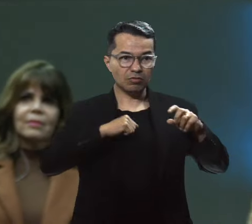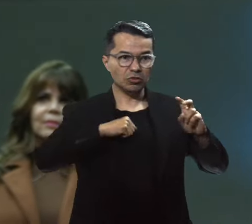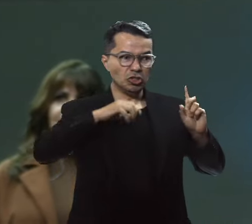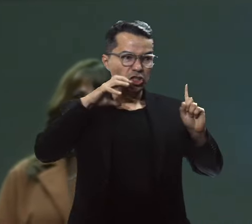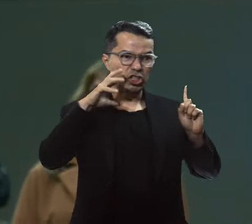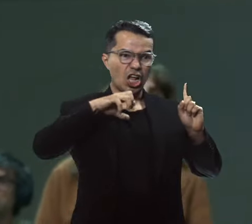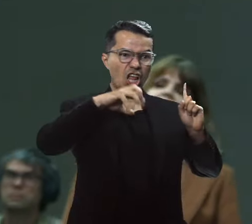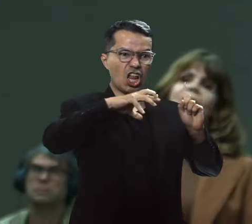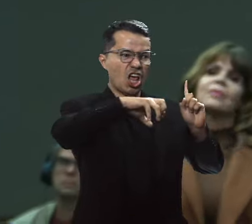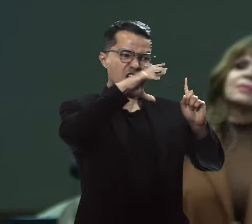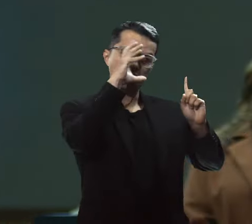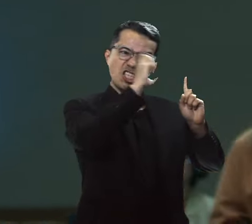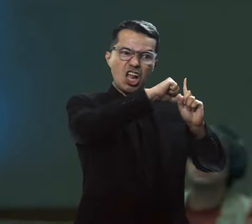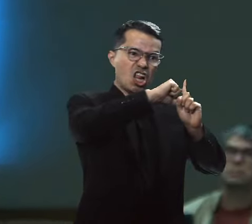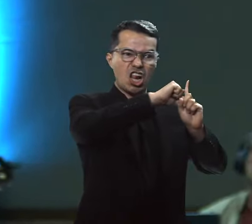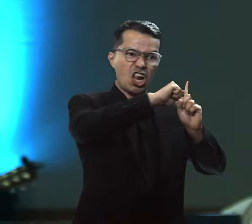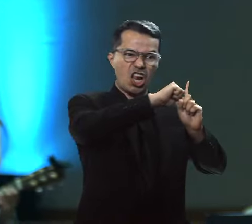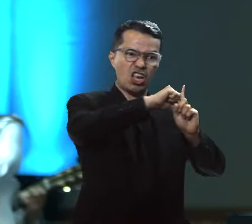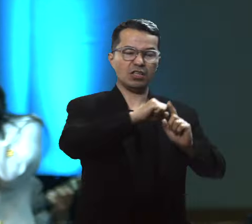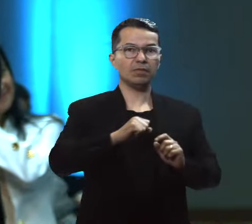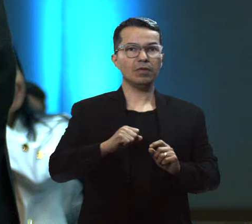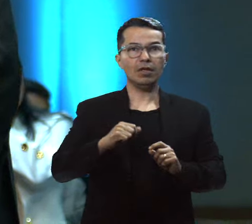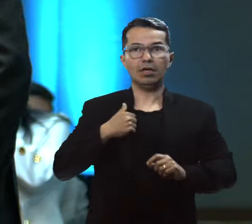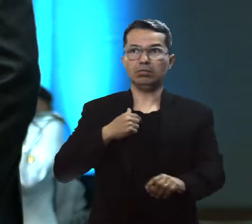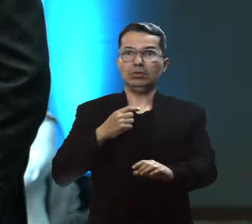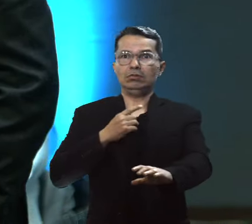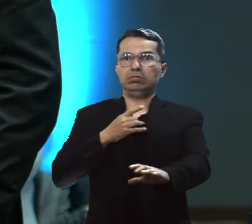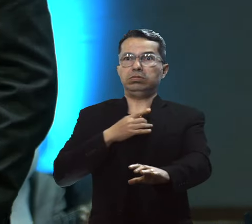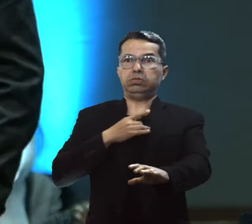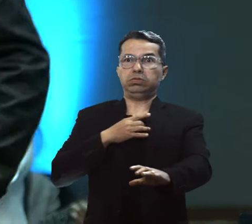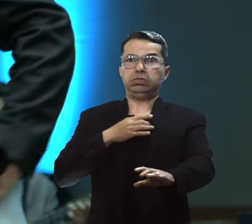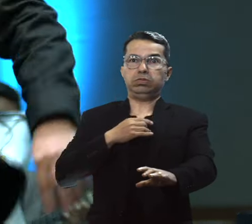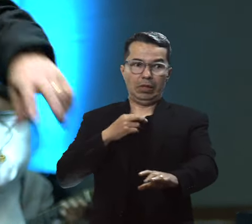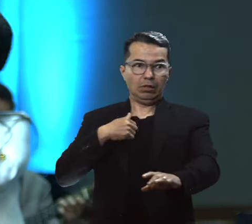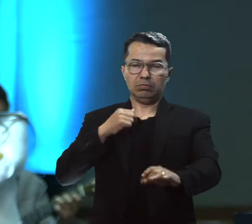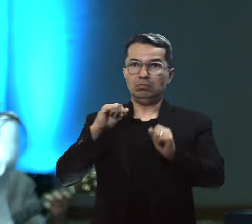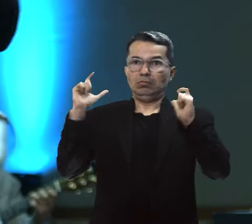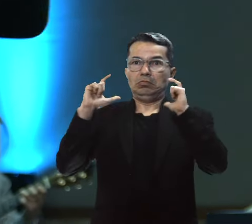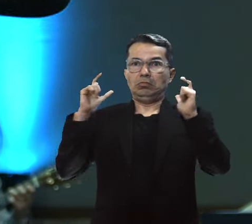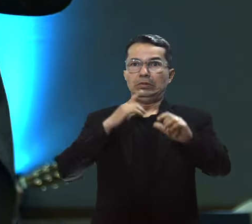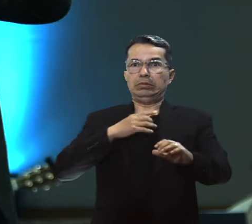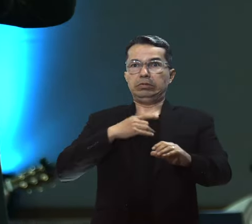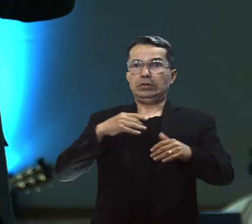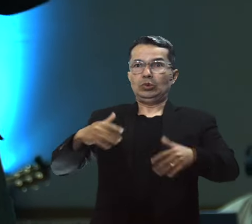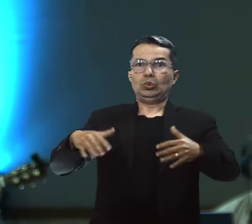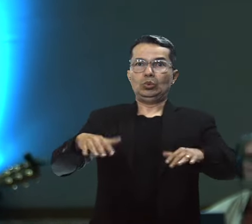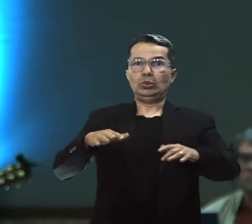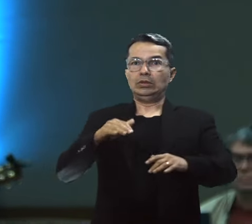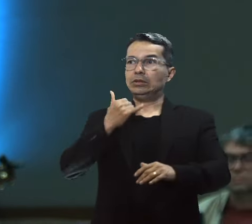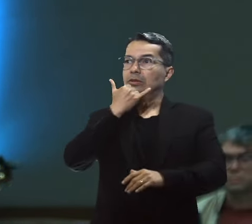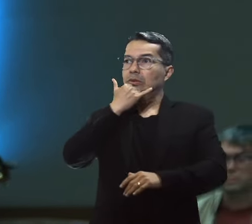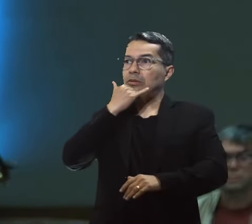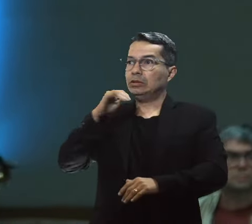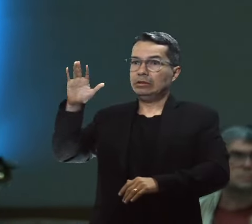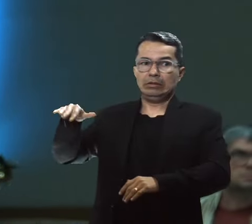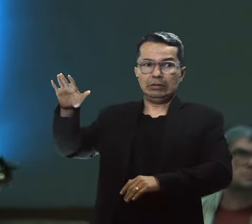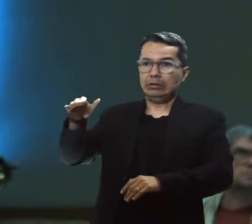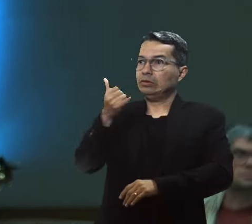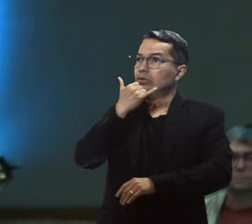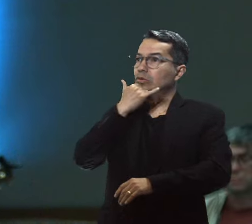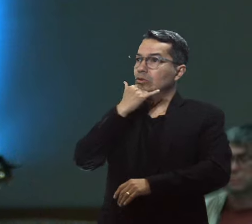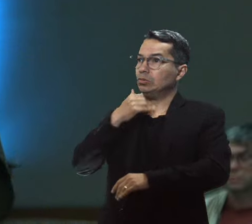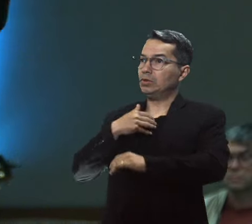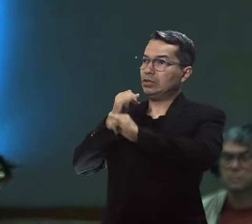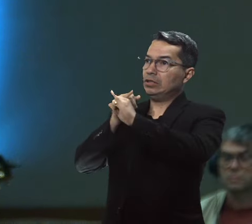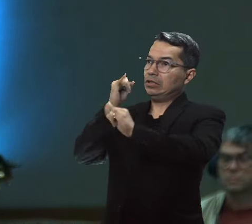foi um temor tão grande, que naquele mesmo dia, eu peguei lá, liguei para um rapaz, falei: eu vou entregar o site que eu tenho